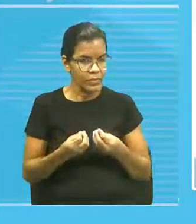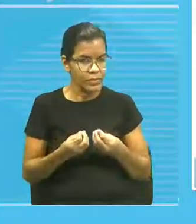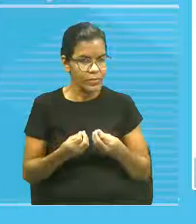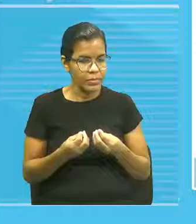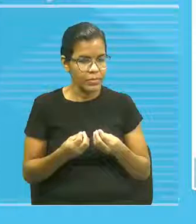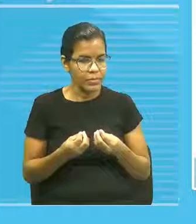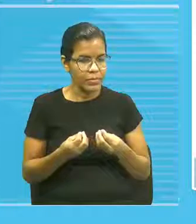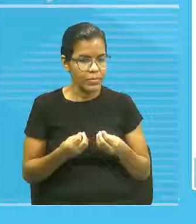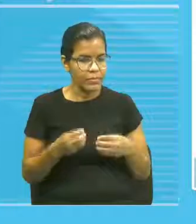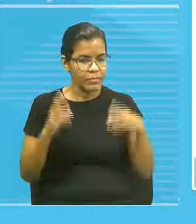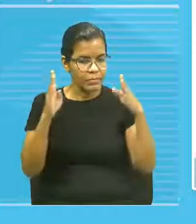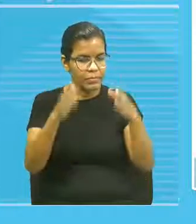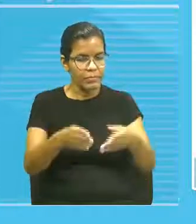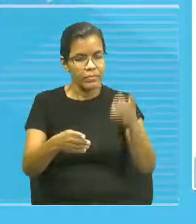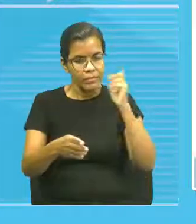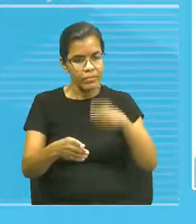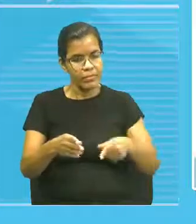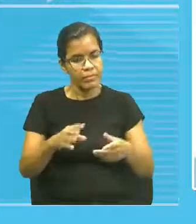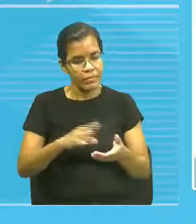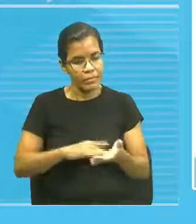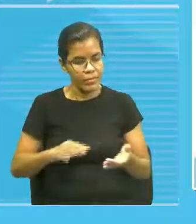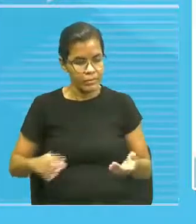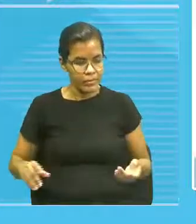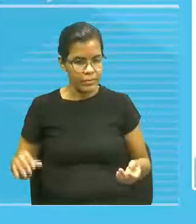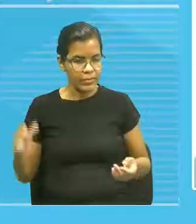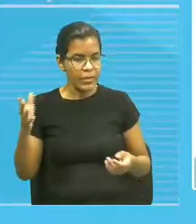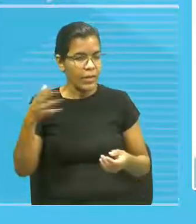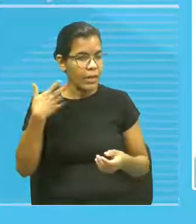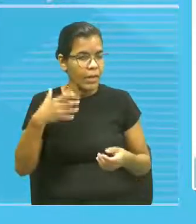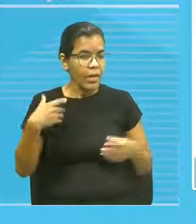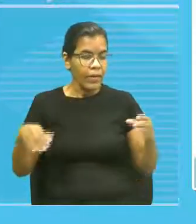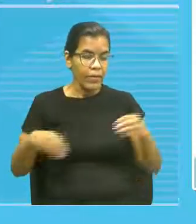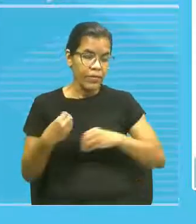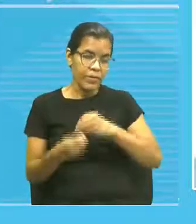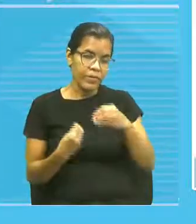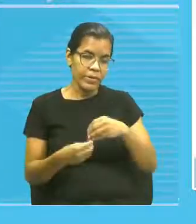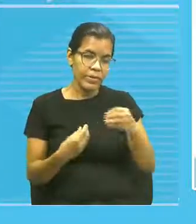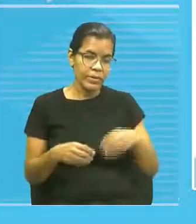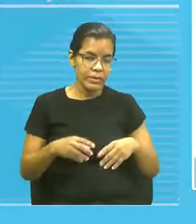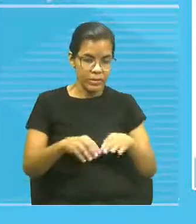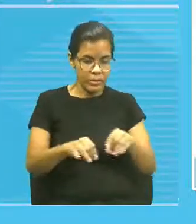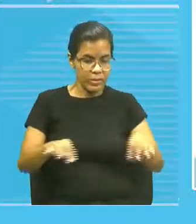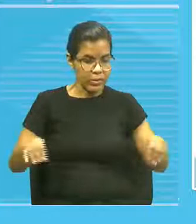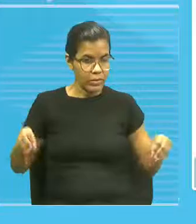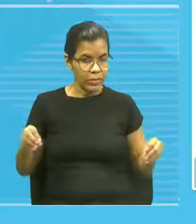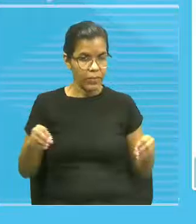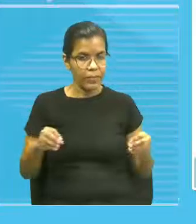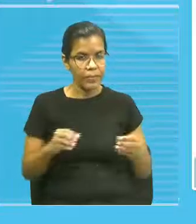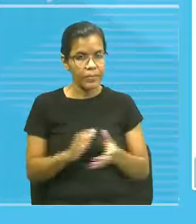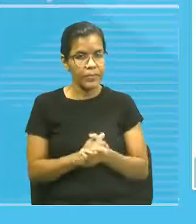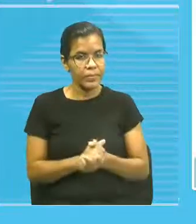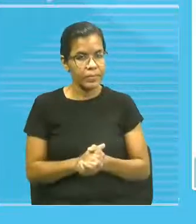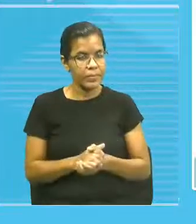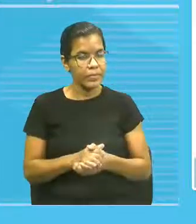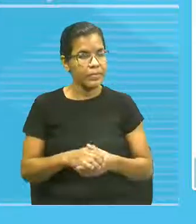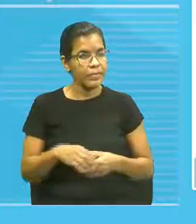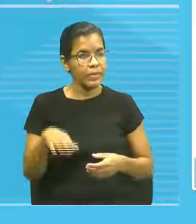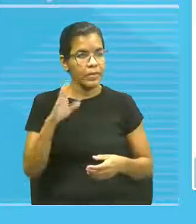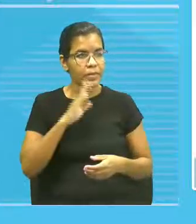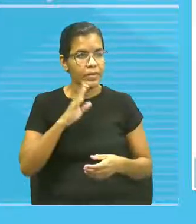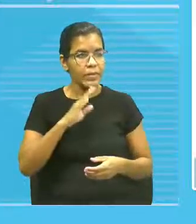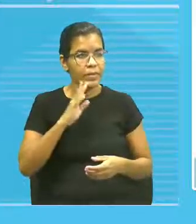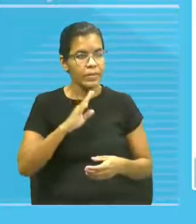como é que você vai determinar a quantidade de calor envolvida nessa dissolução? Bom, se você